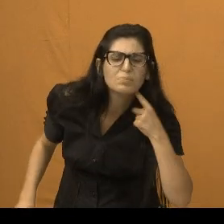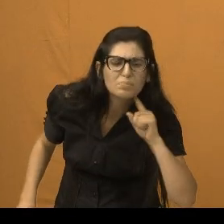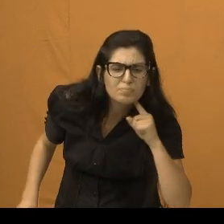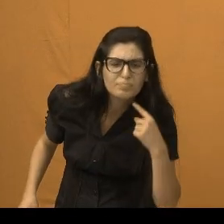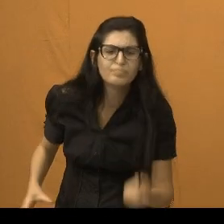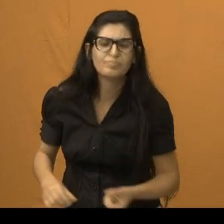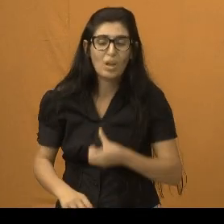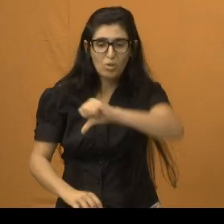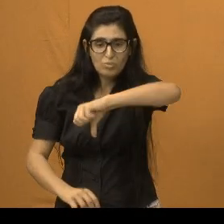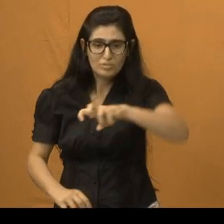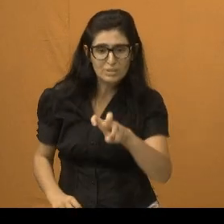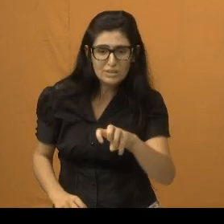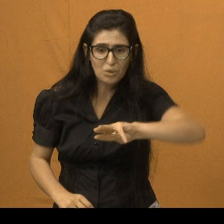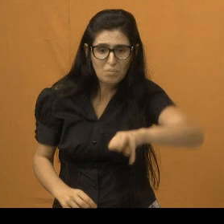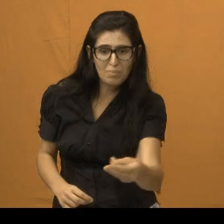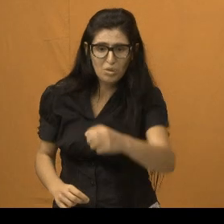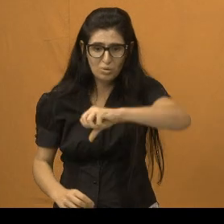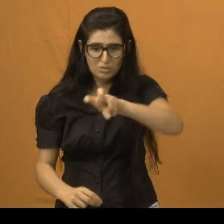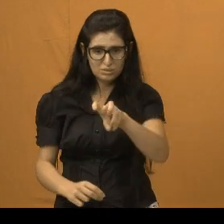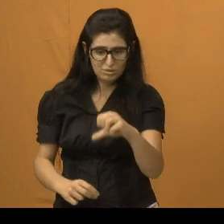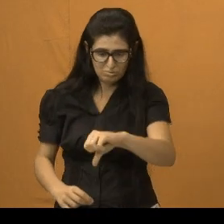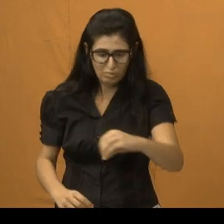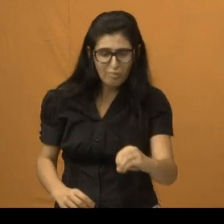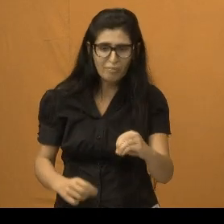95.590.000, na qual o realizado foi